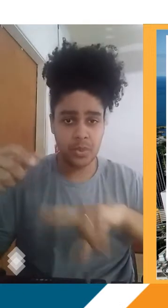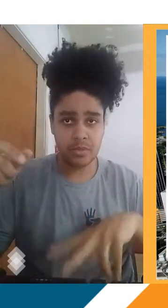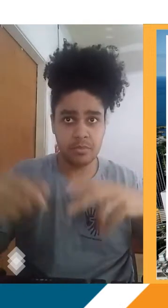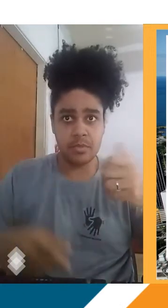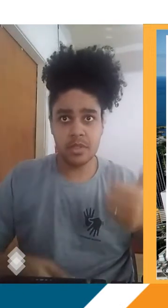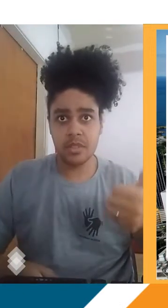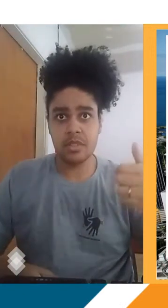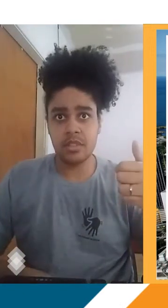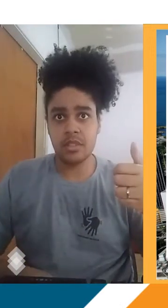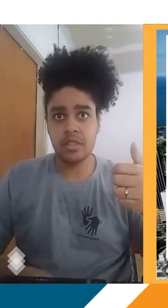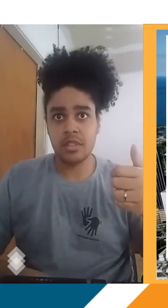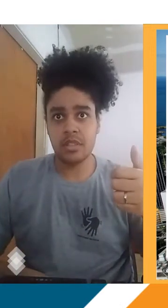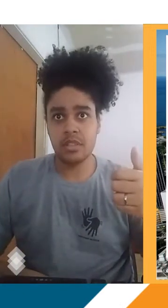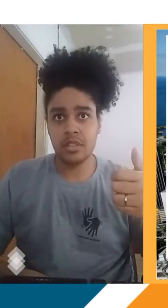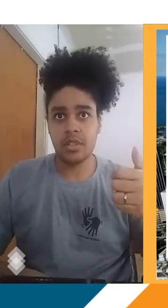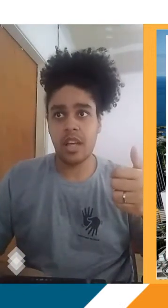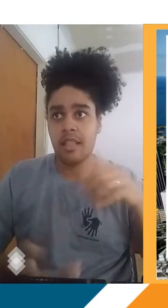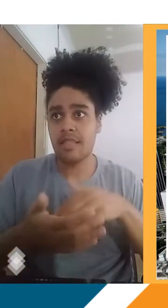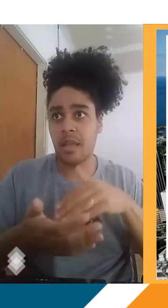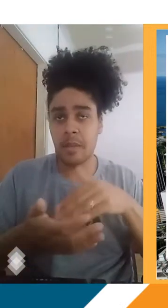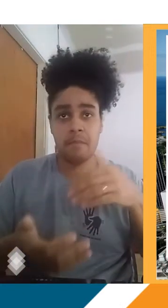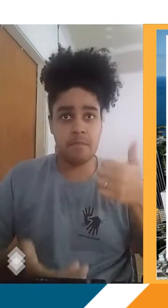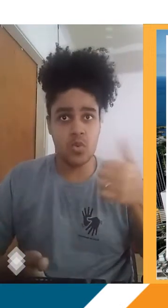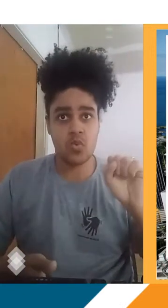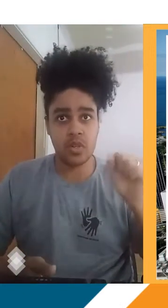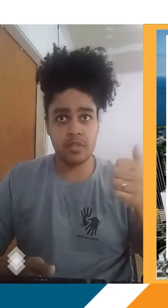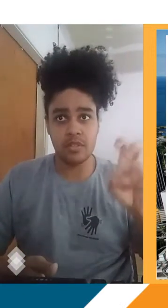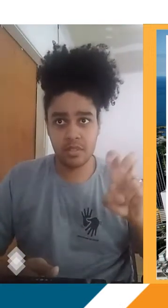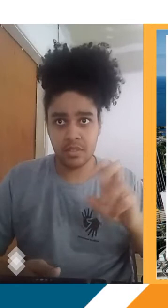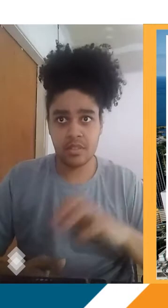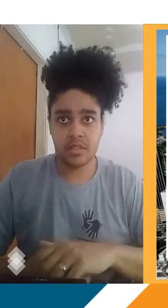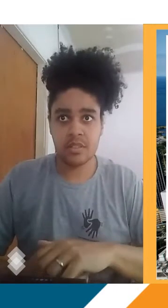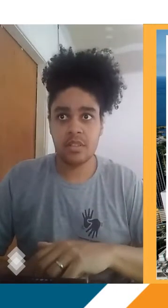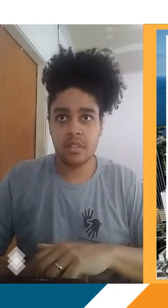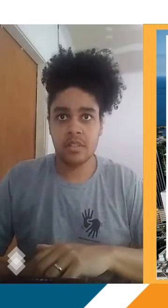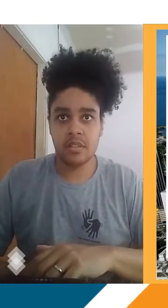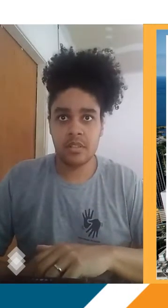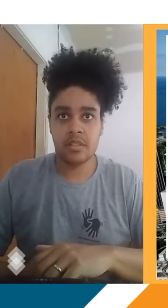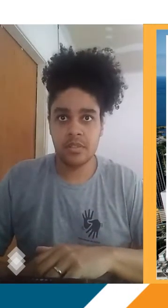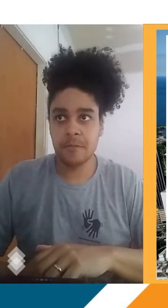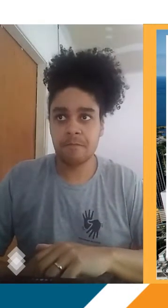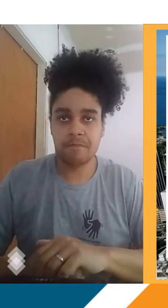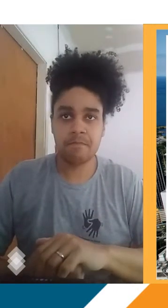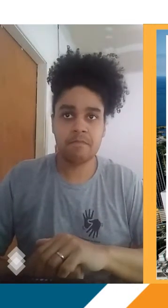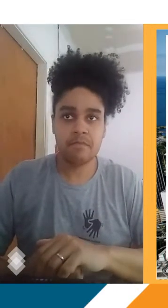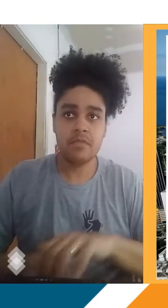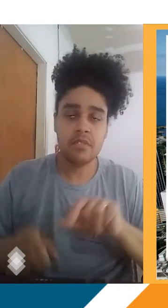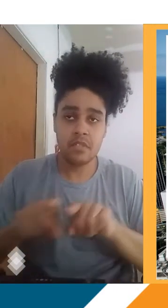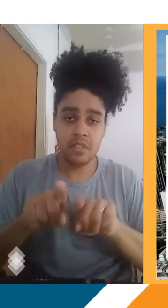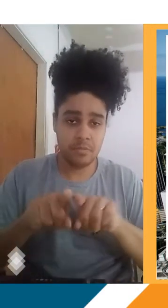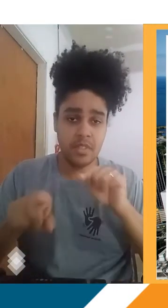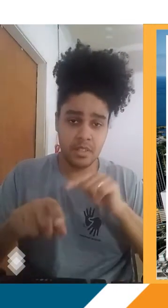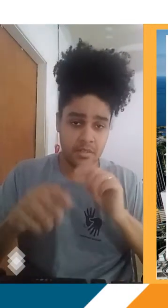portuguesa de 1763 a 1815, do Reino Unido de Portugal, Brasil e Algarve entre 1815 a